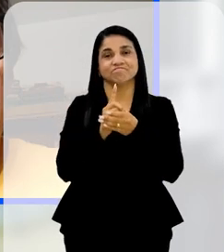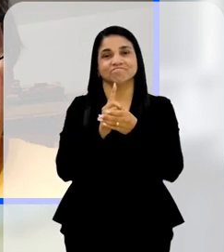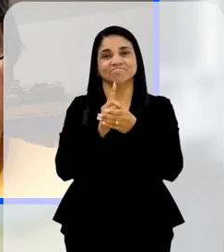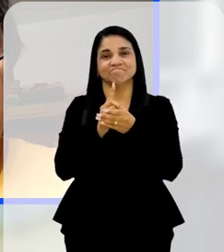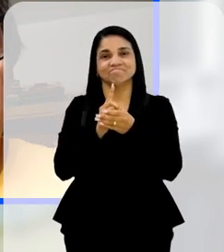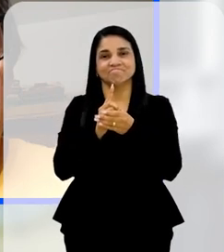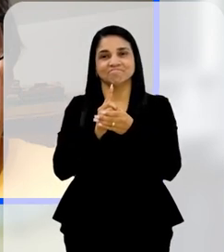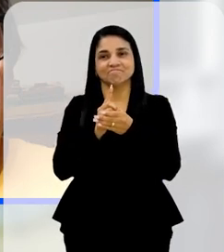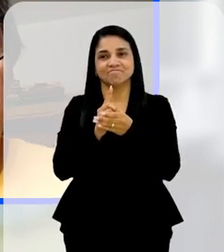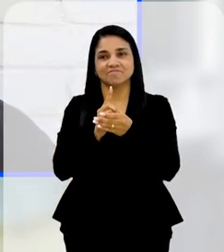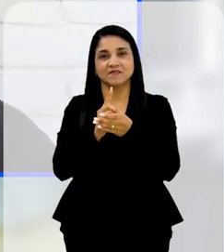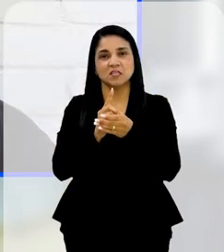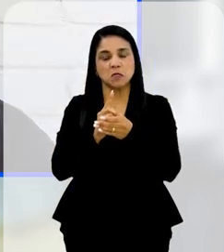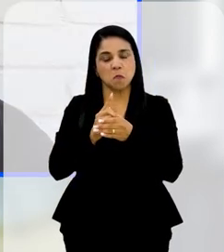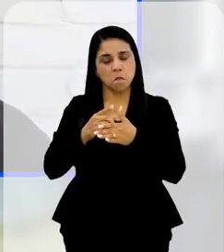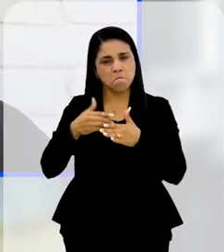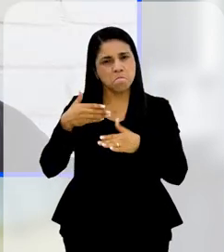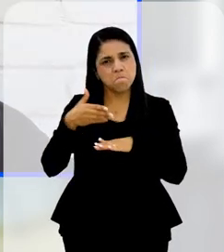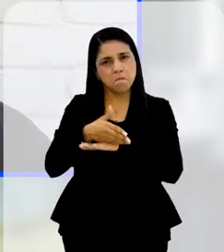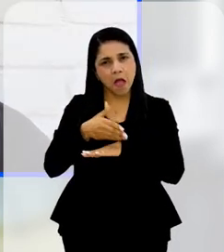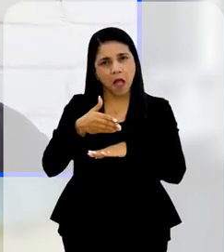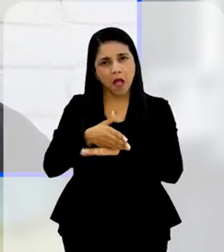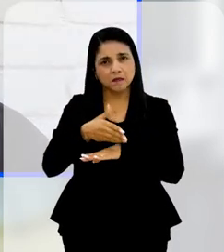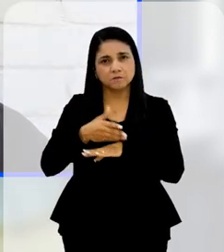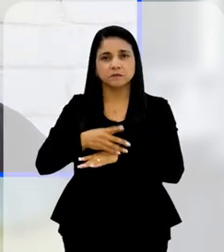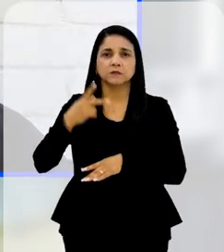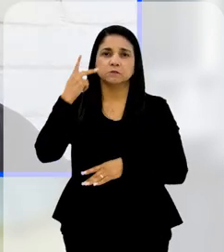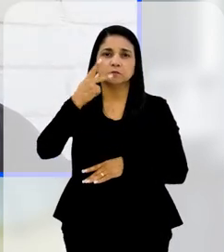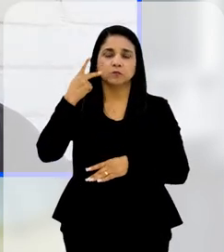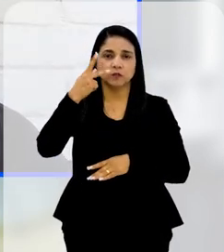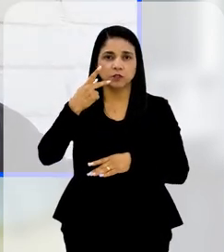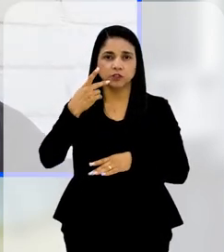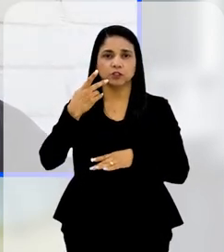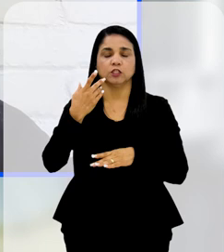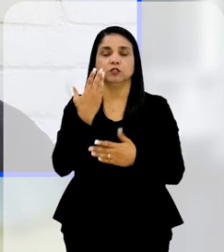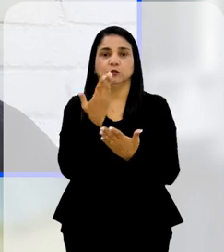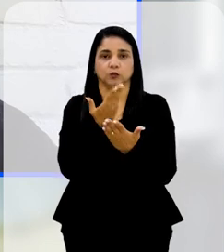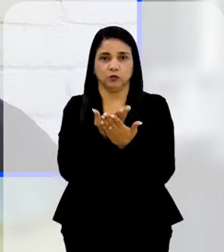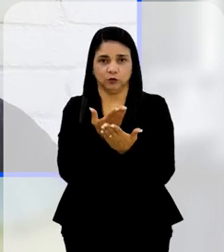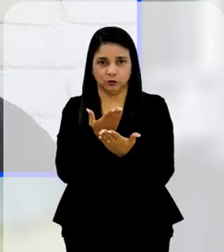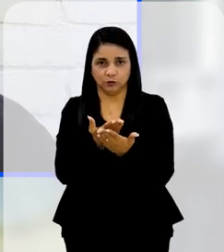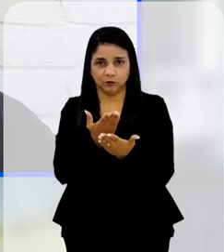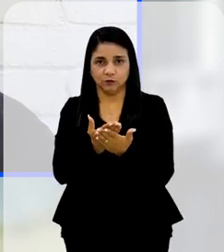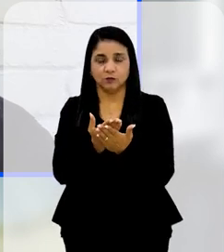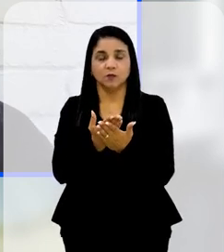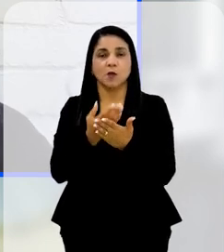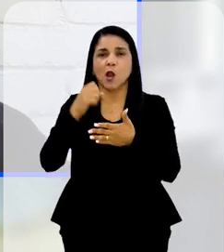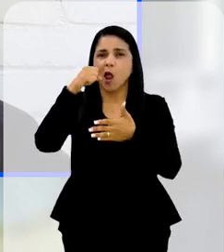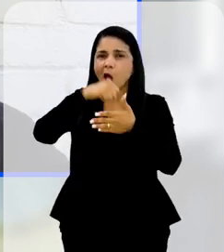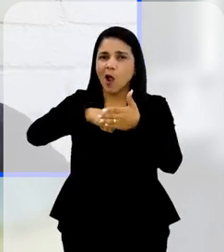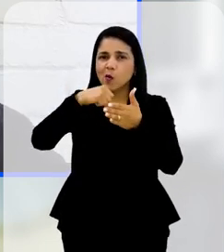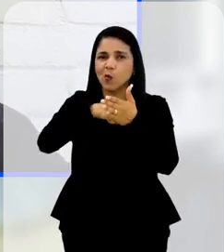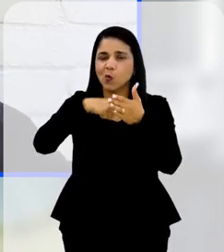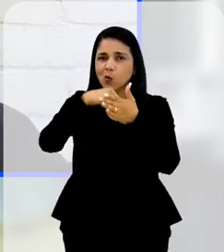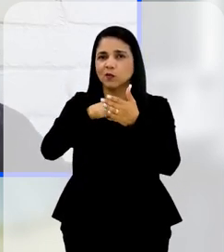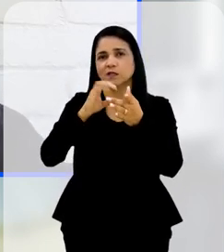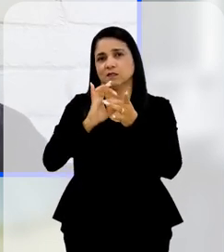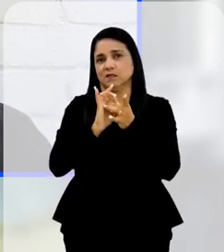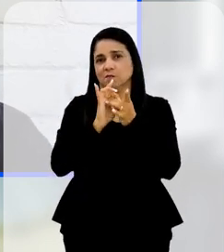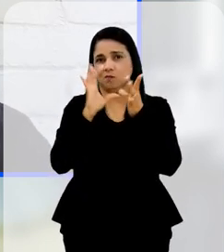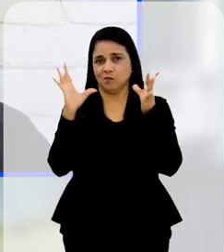política estudantil, e da luta pela democracia no nosso país, e também já